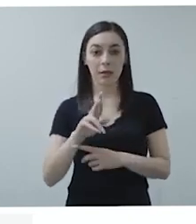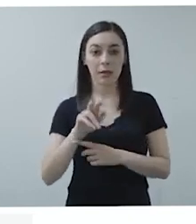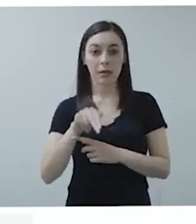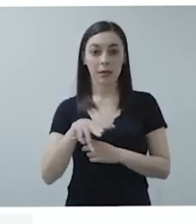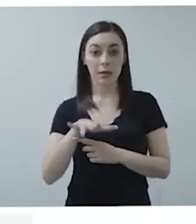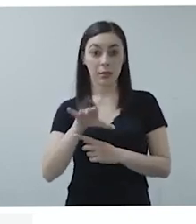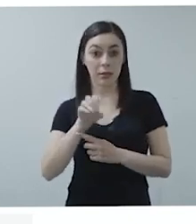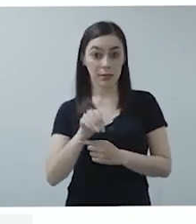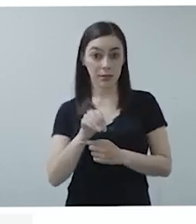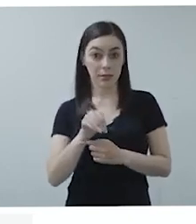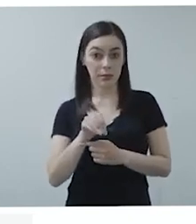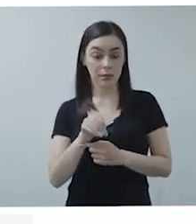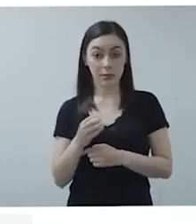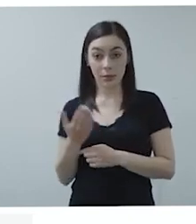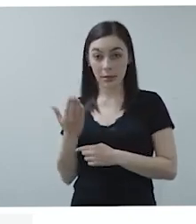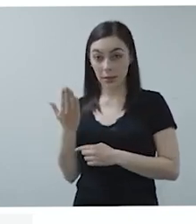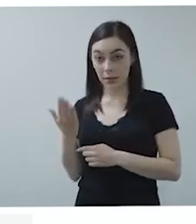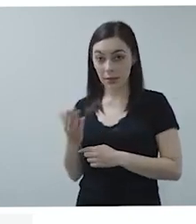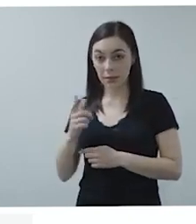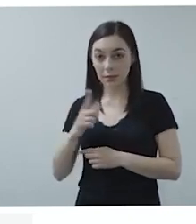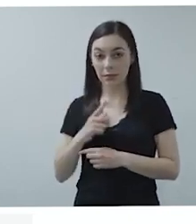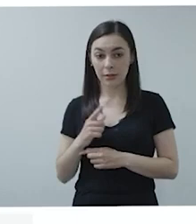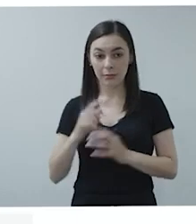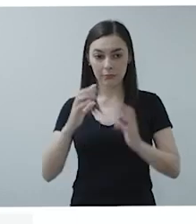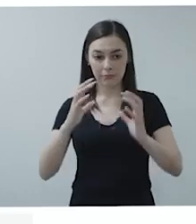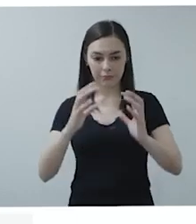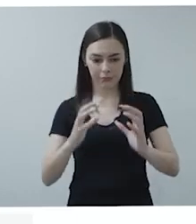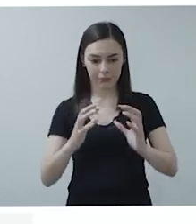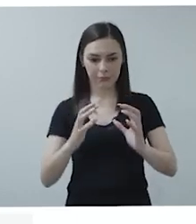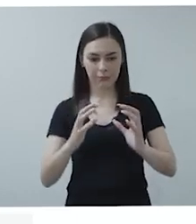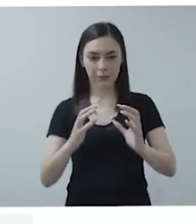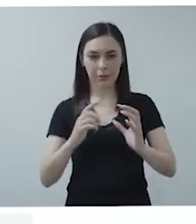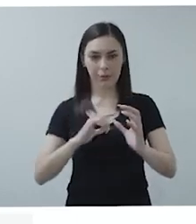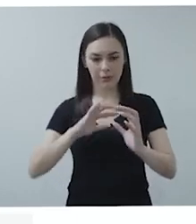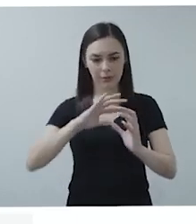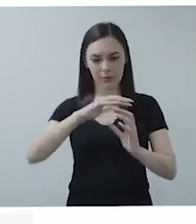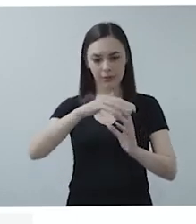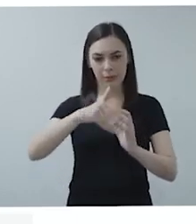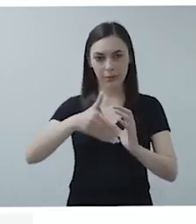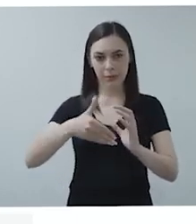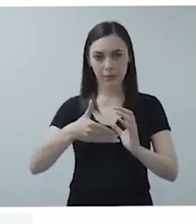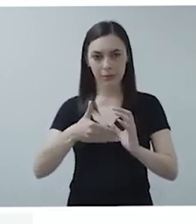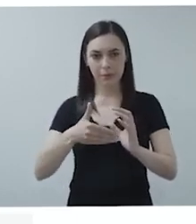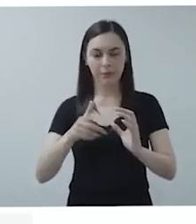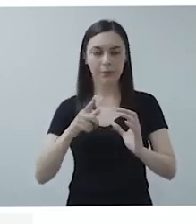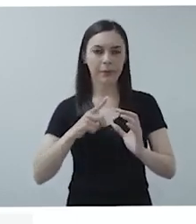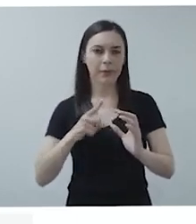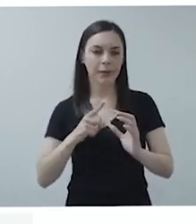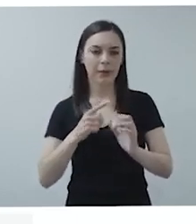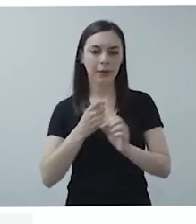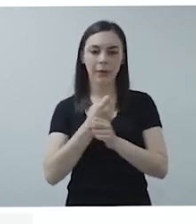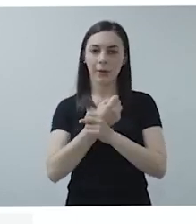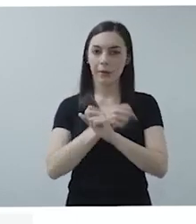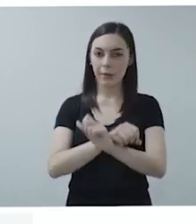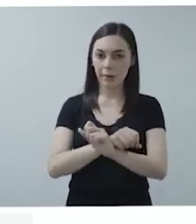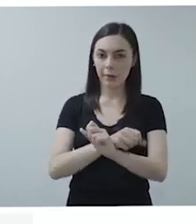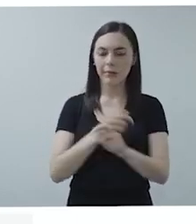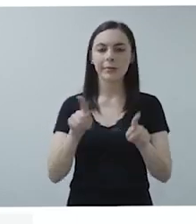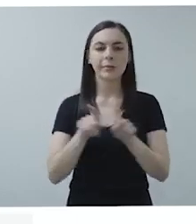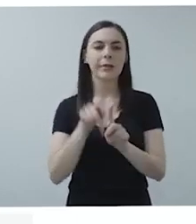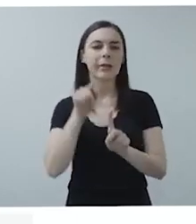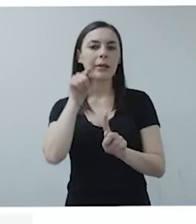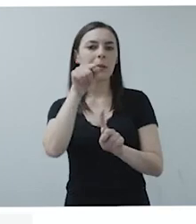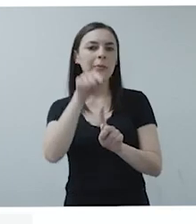é essa parte aqui da nossa cabeça, que é então formada por ossos e que serve